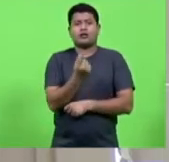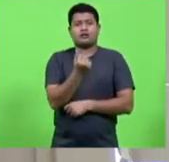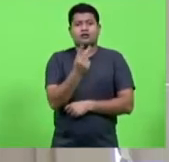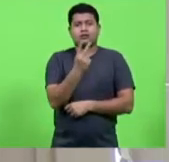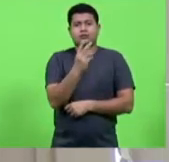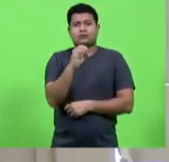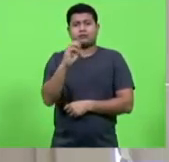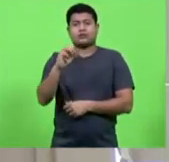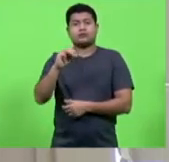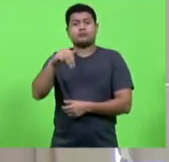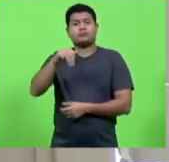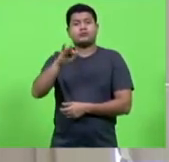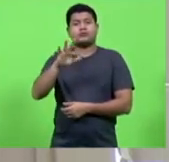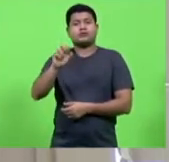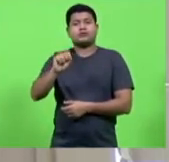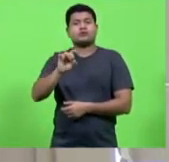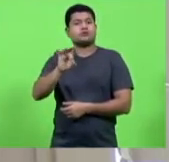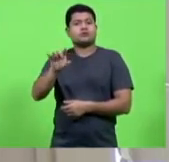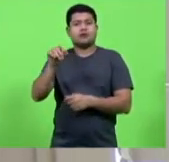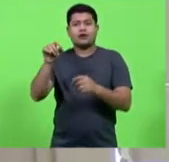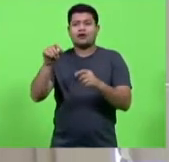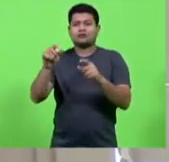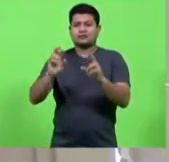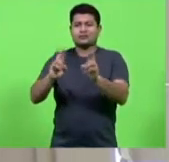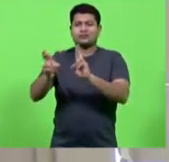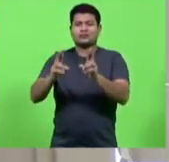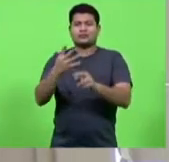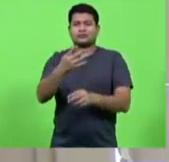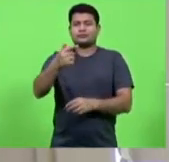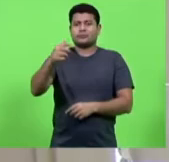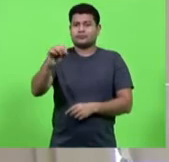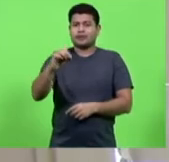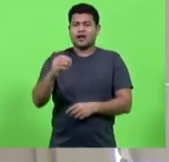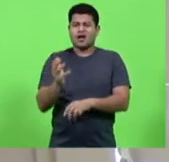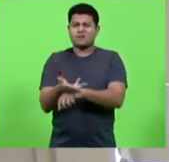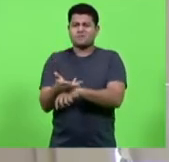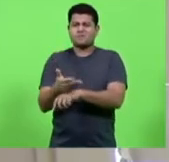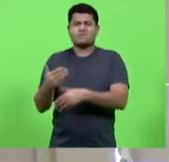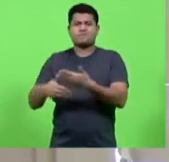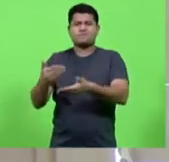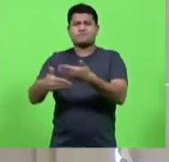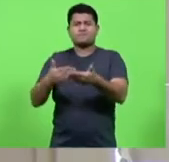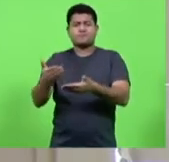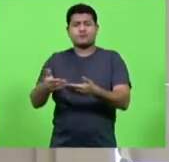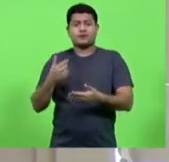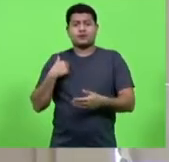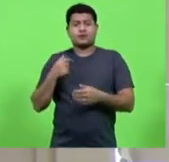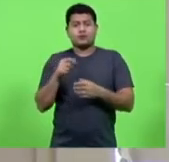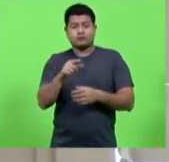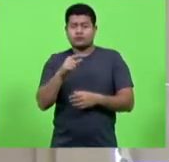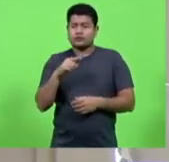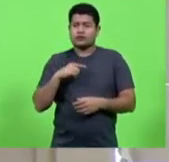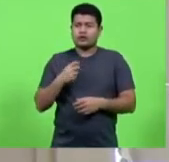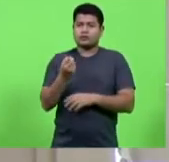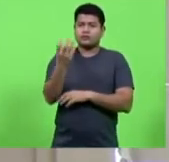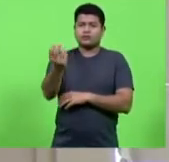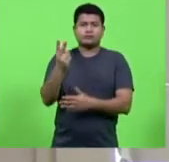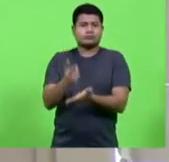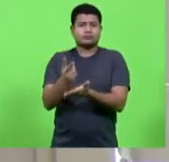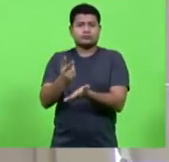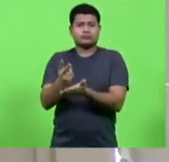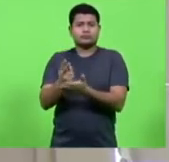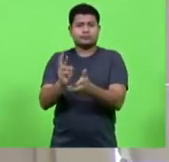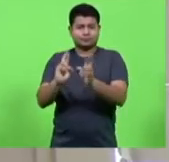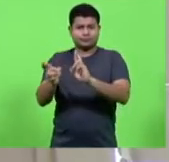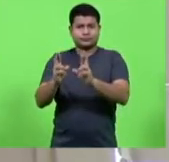na 470 para acelerar a duplicação. Para que esses 4 lotes, você que transita pela 470, a duplicação